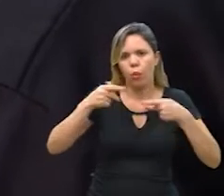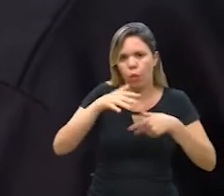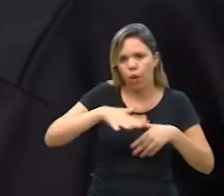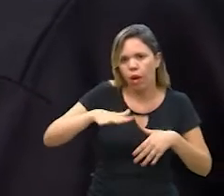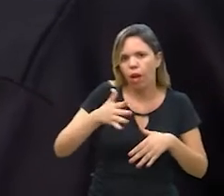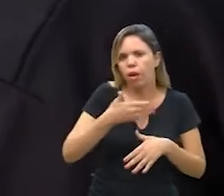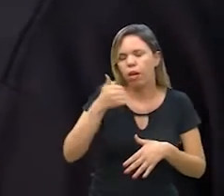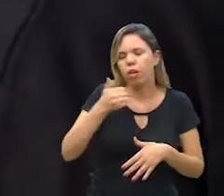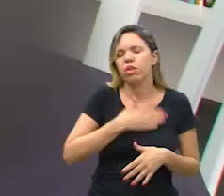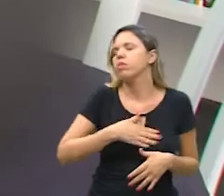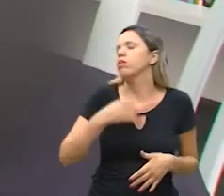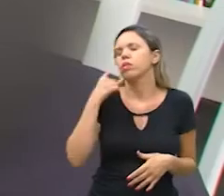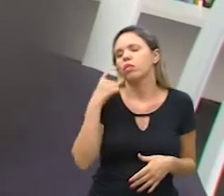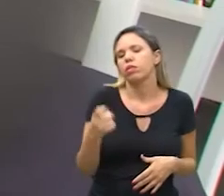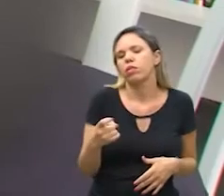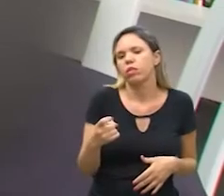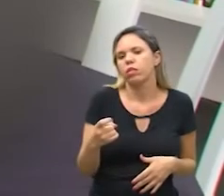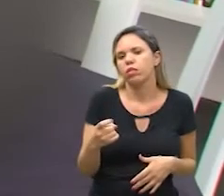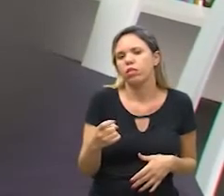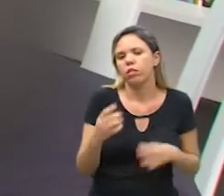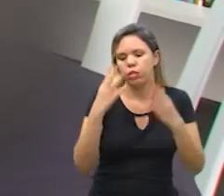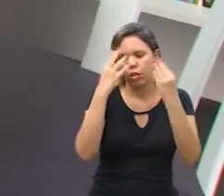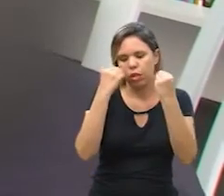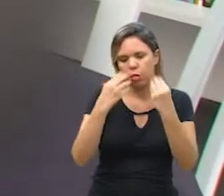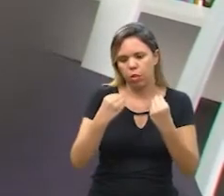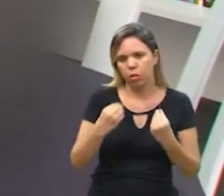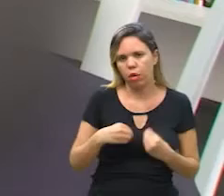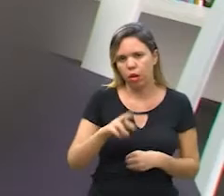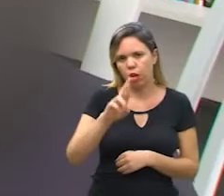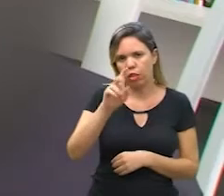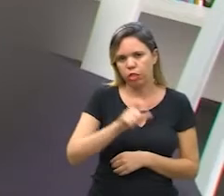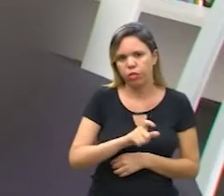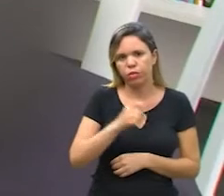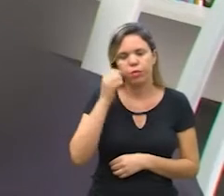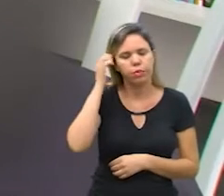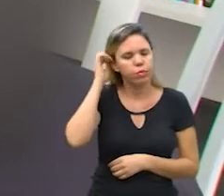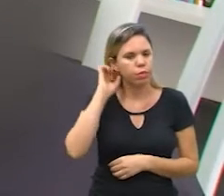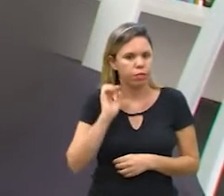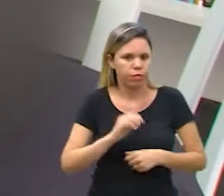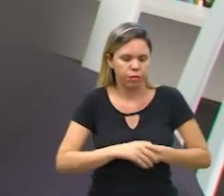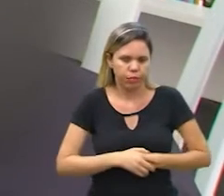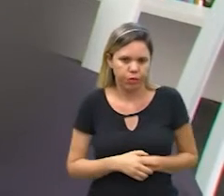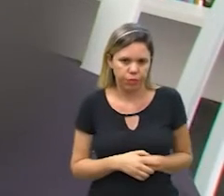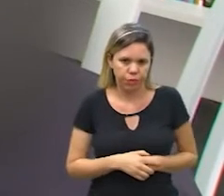área de humanas é a favorita. Eu me interesso por radiografia.